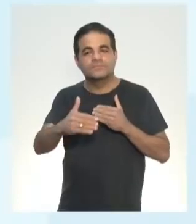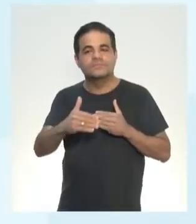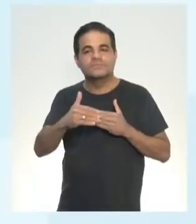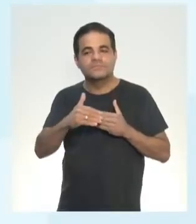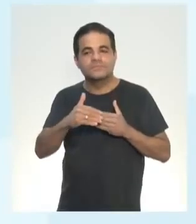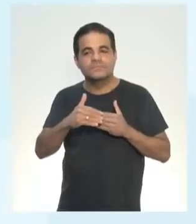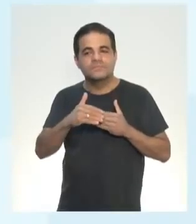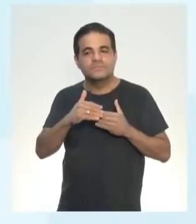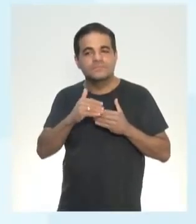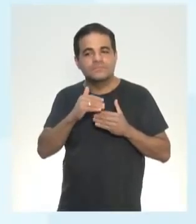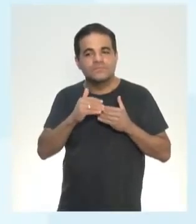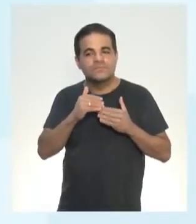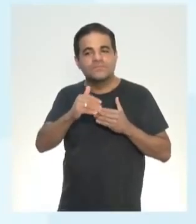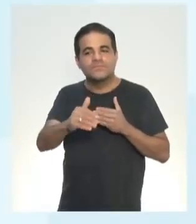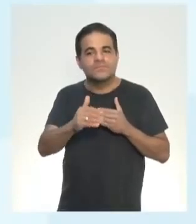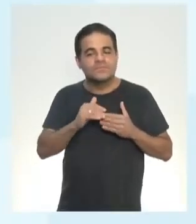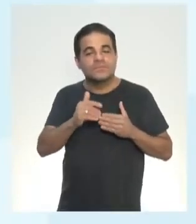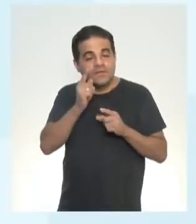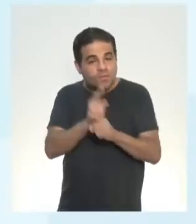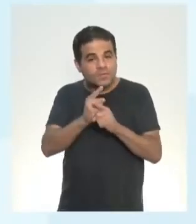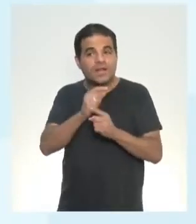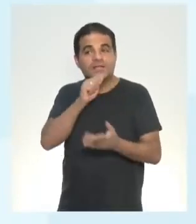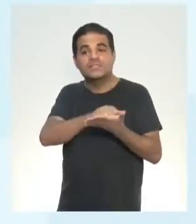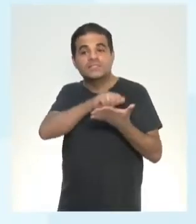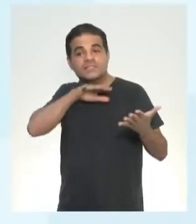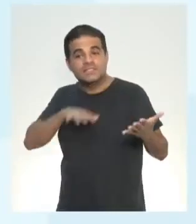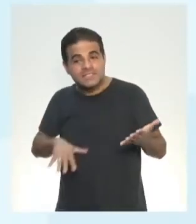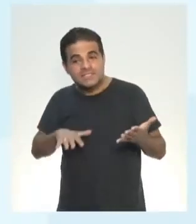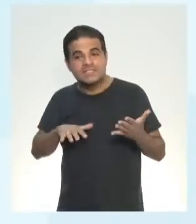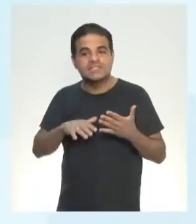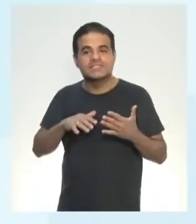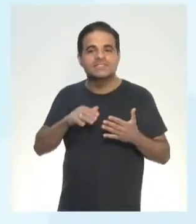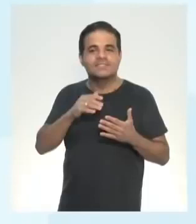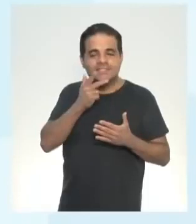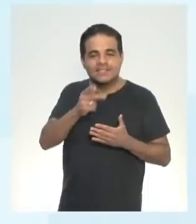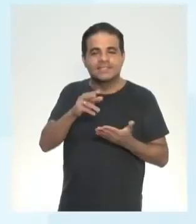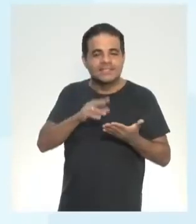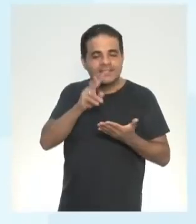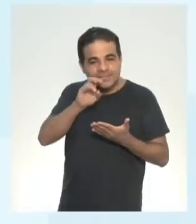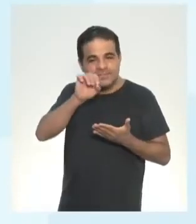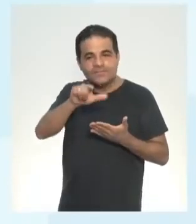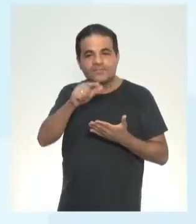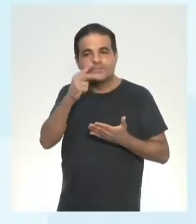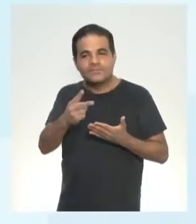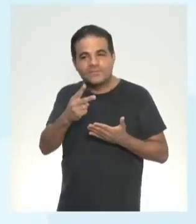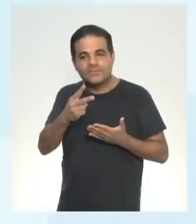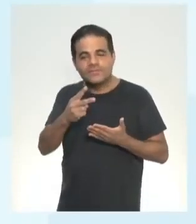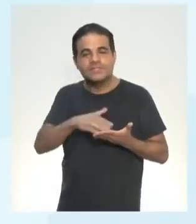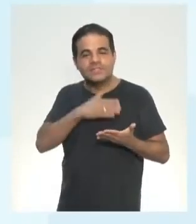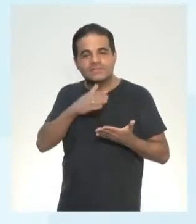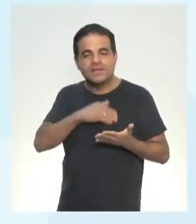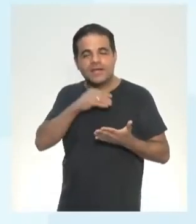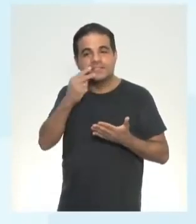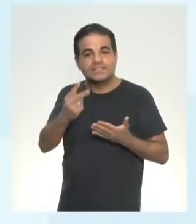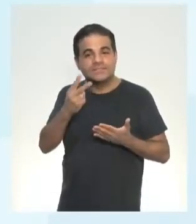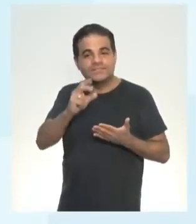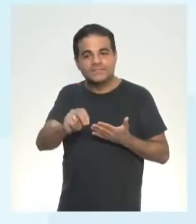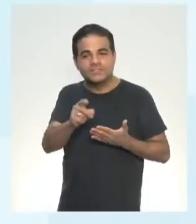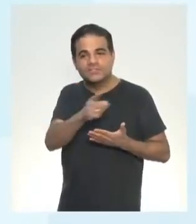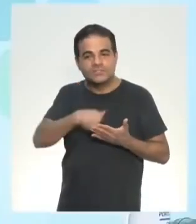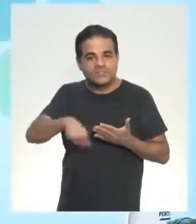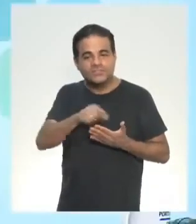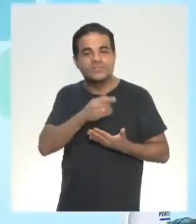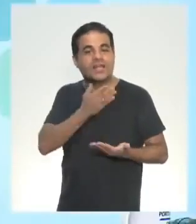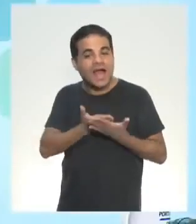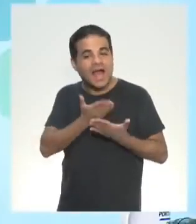Então, vocês vão encontrar essa atividade aí no Caderno do Aluno, volume 2, página 20. Nós estamos